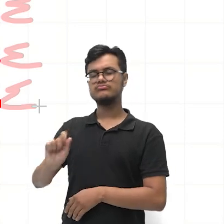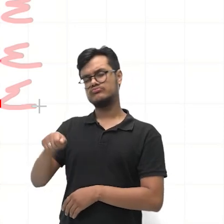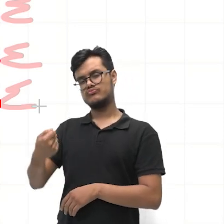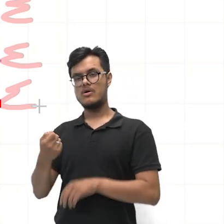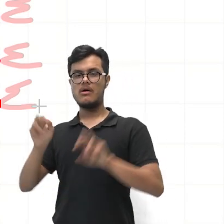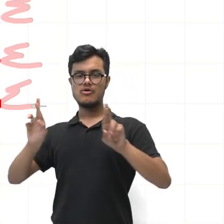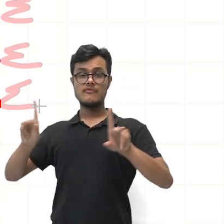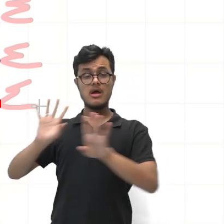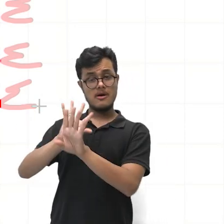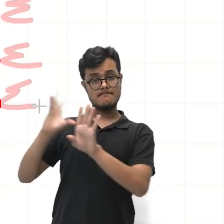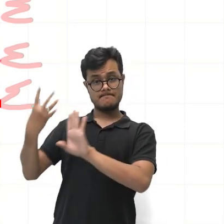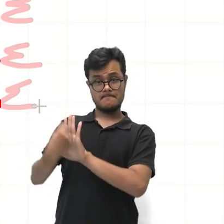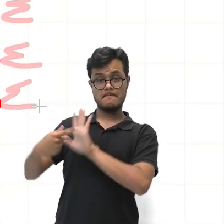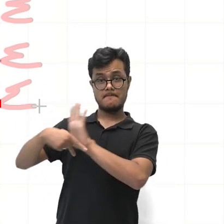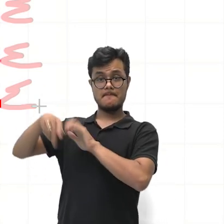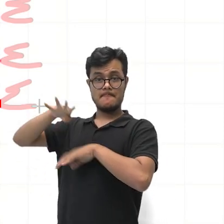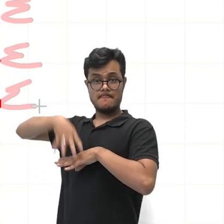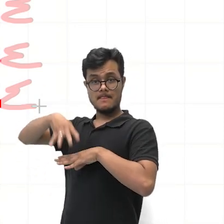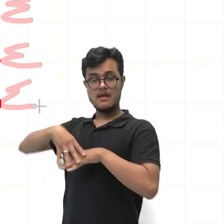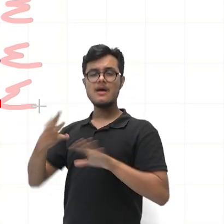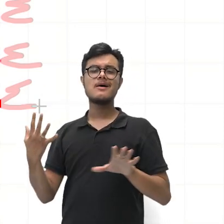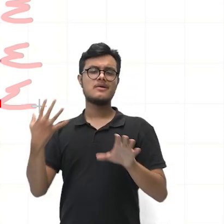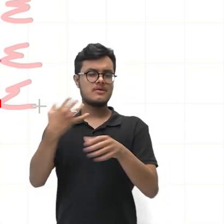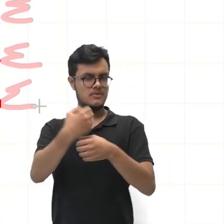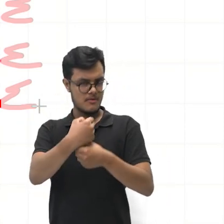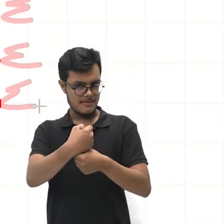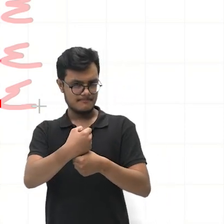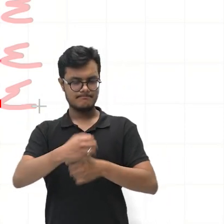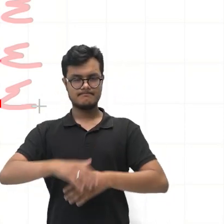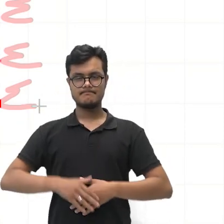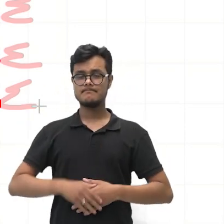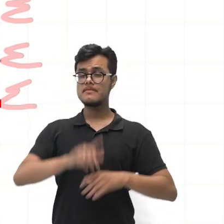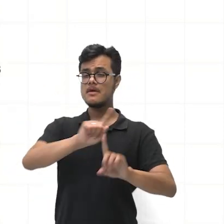Então, nada mais é do que calcular uma adição